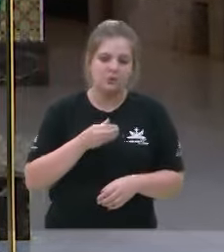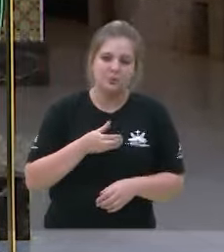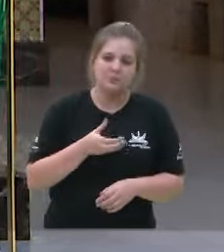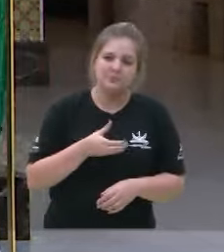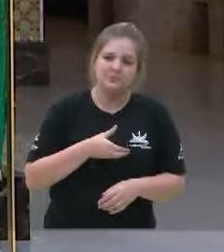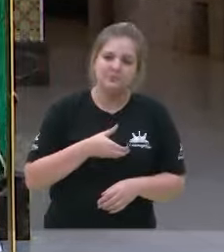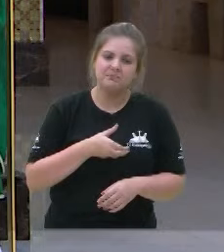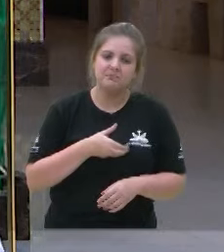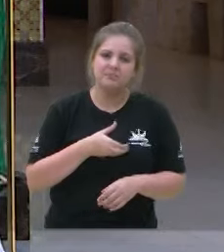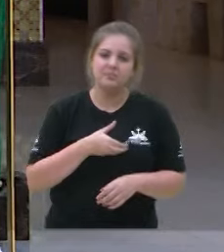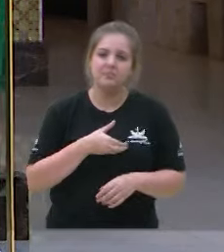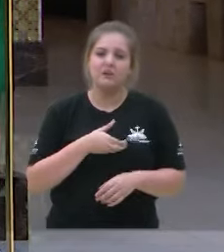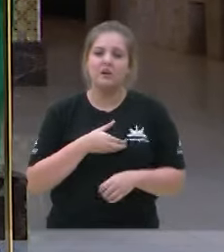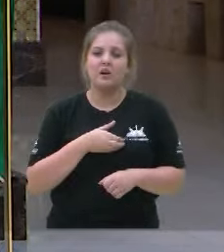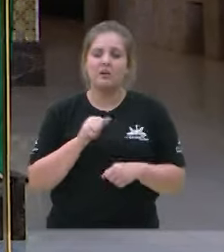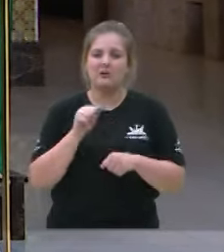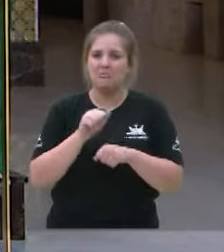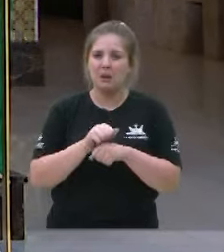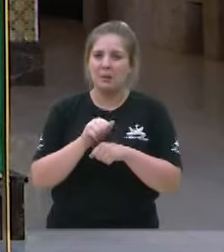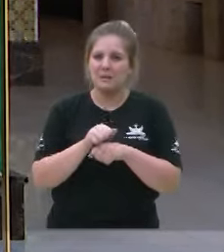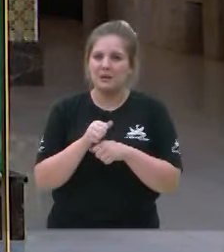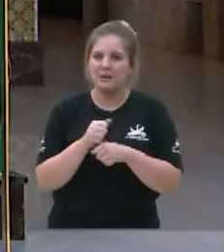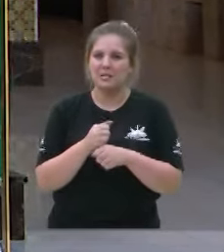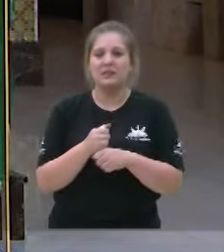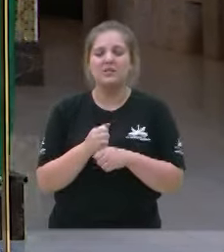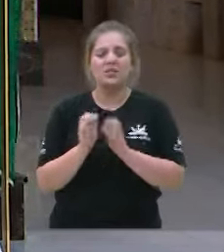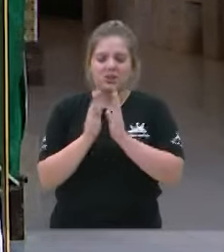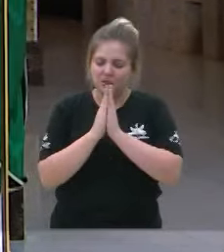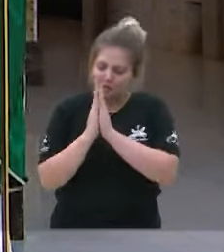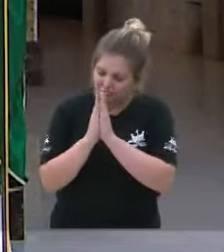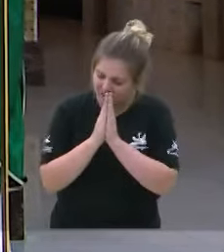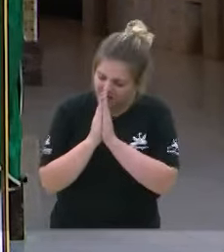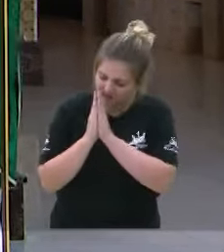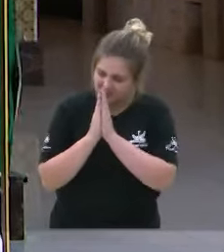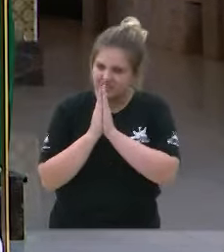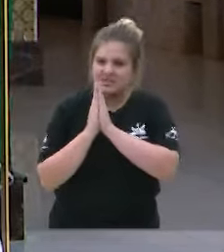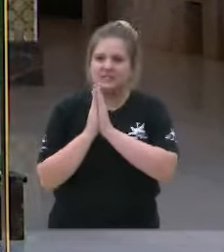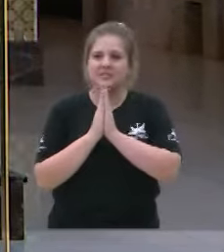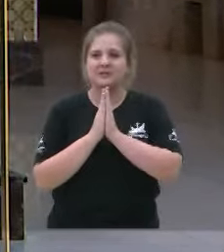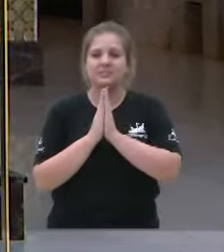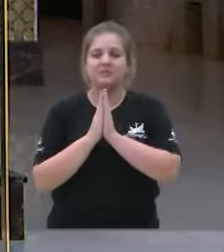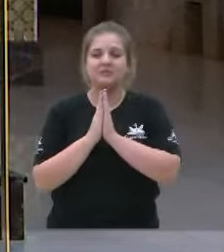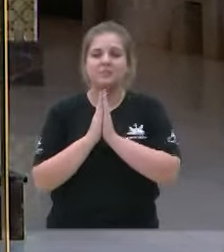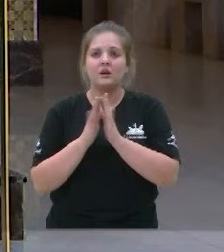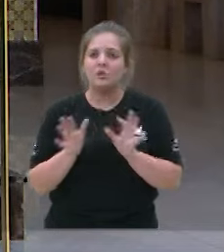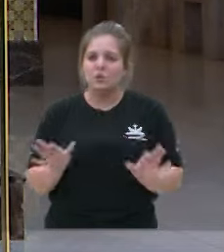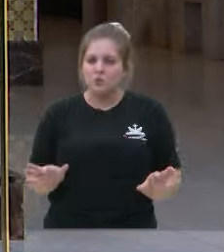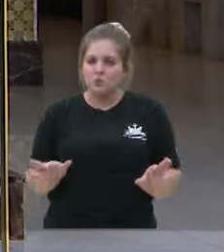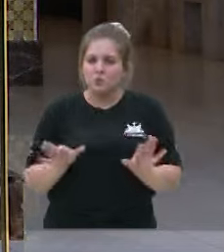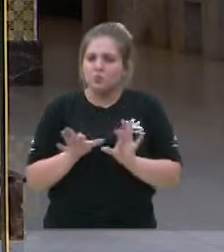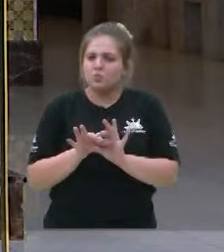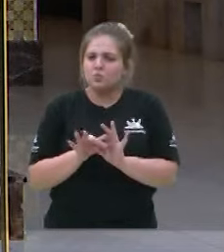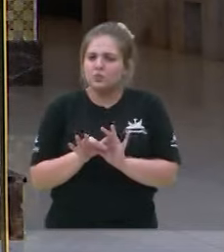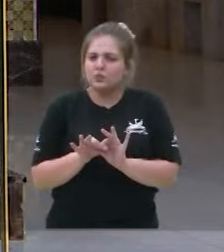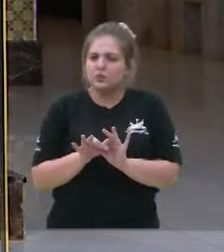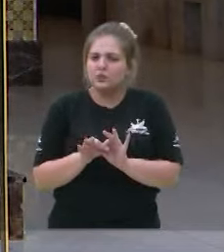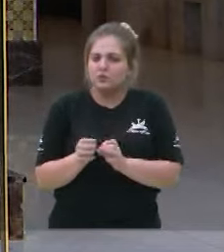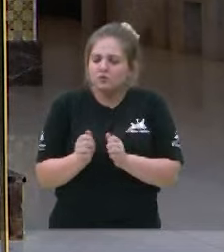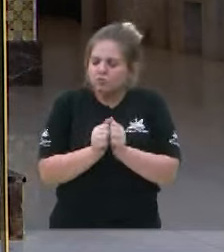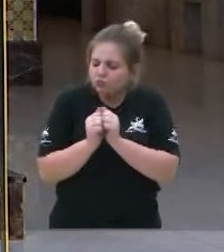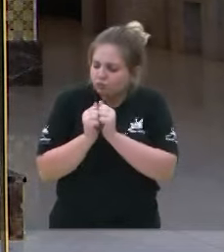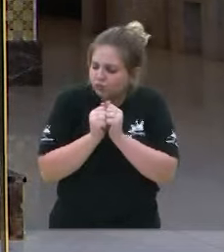jejuns esmolas orações se uniram se